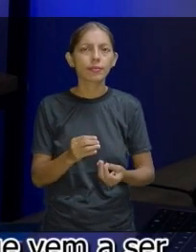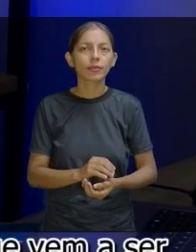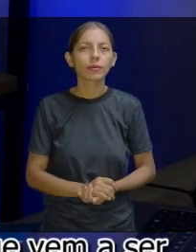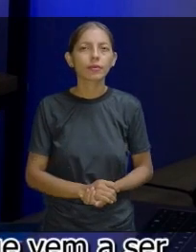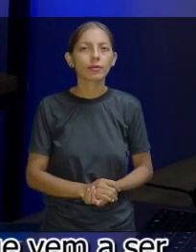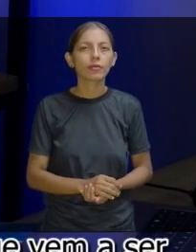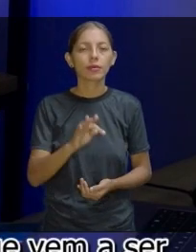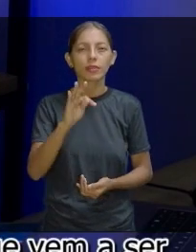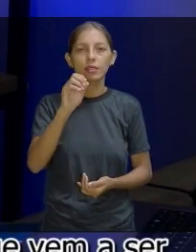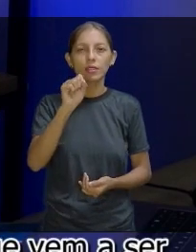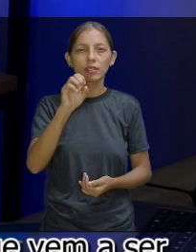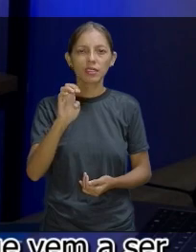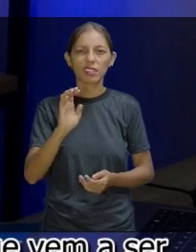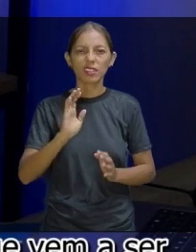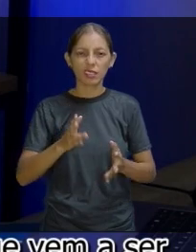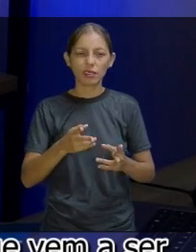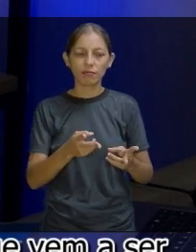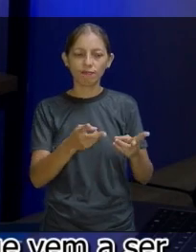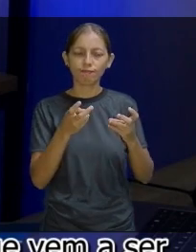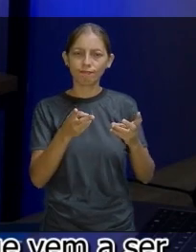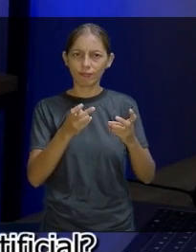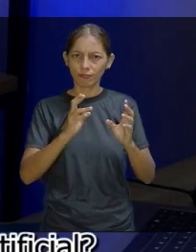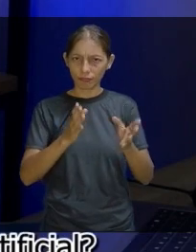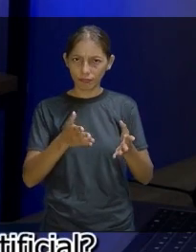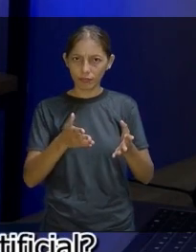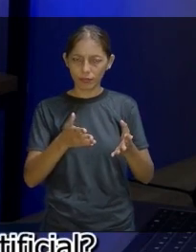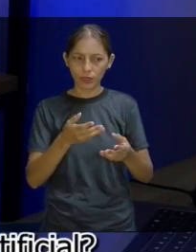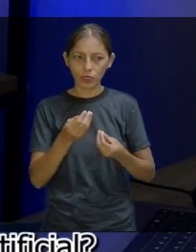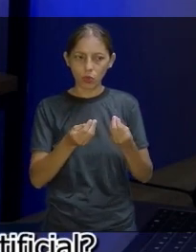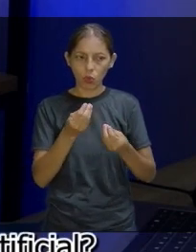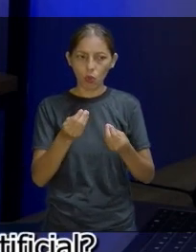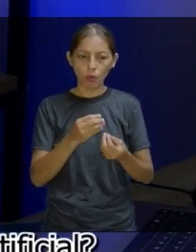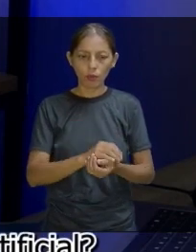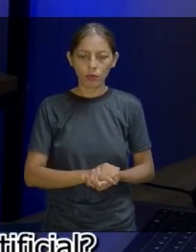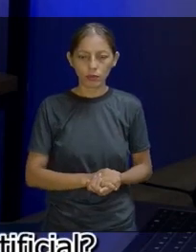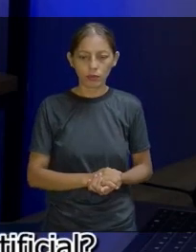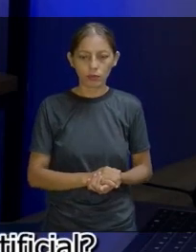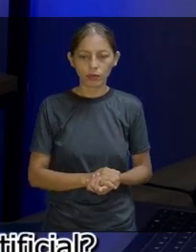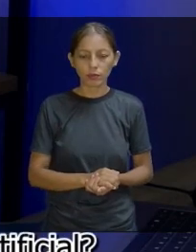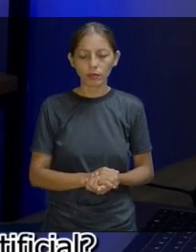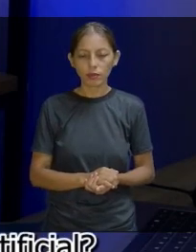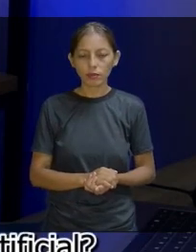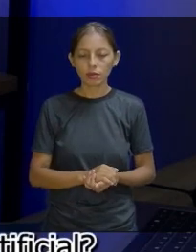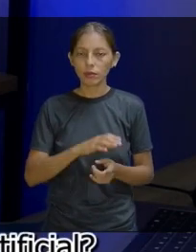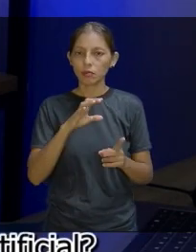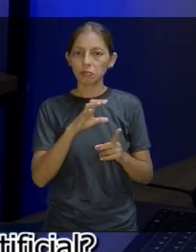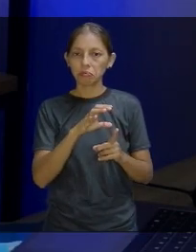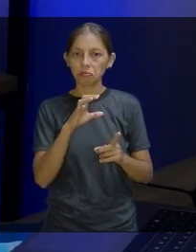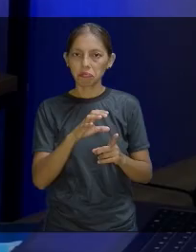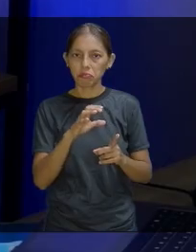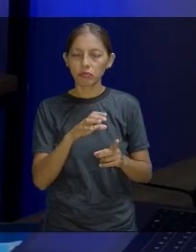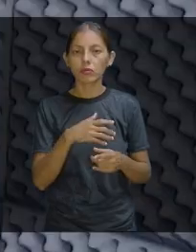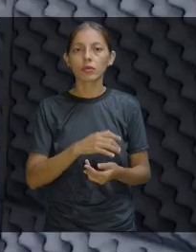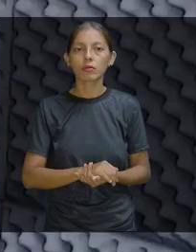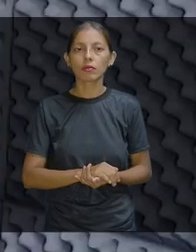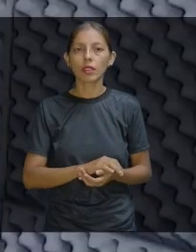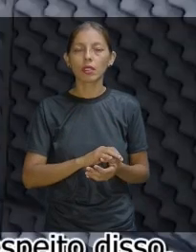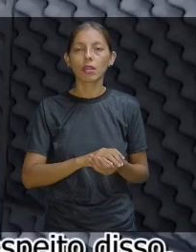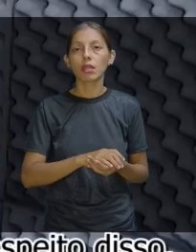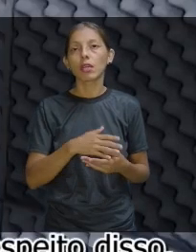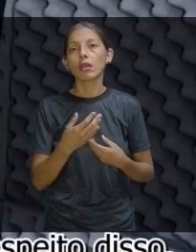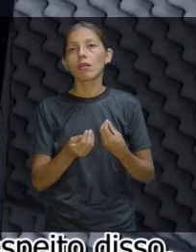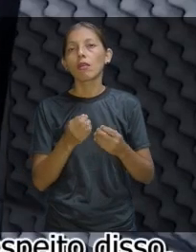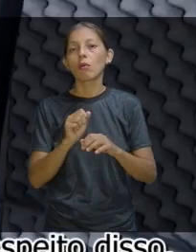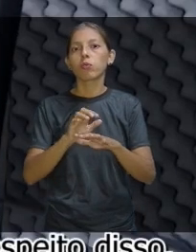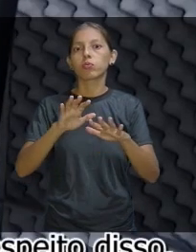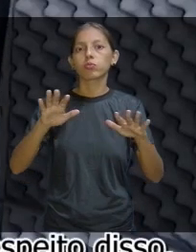conseguiu caracterizar o que vem a ser exatamente o alcance e a influência da inteligência artificial? É